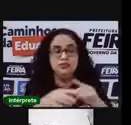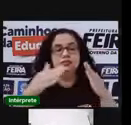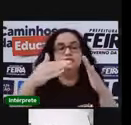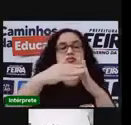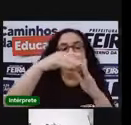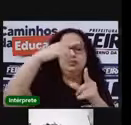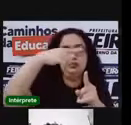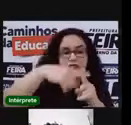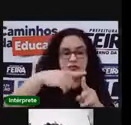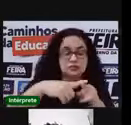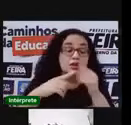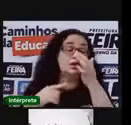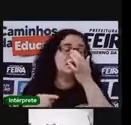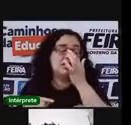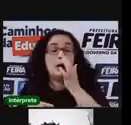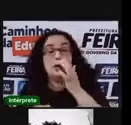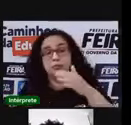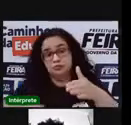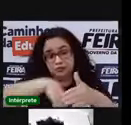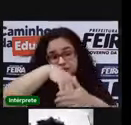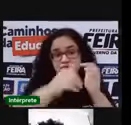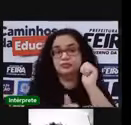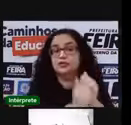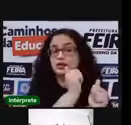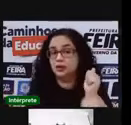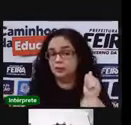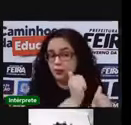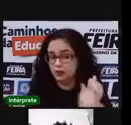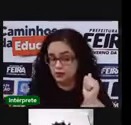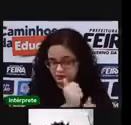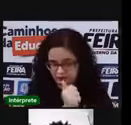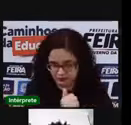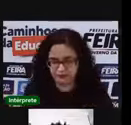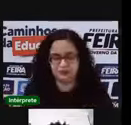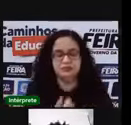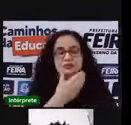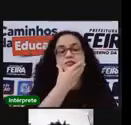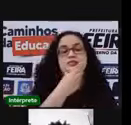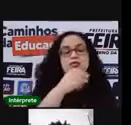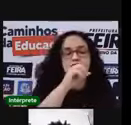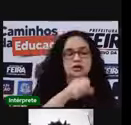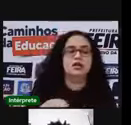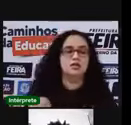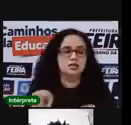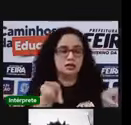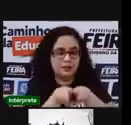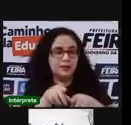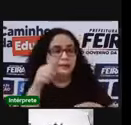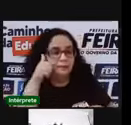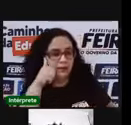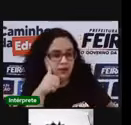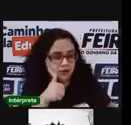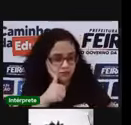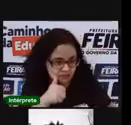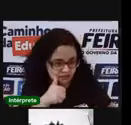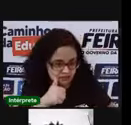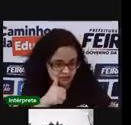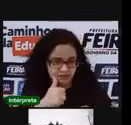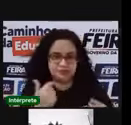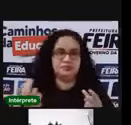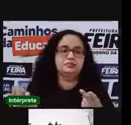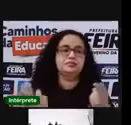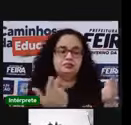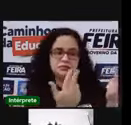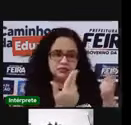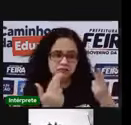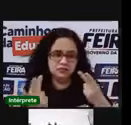não é? No futebol, olha, meninos, para os meninos e para as meninas, tá bom? Que a gente falou de igualdade,